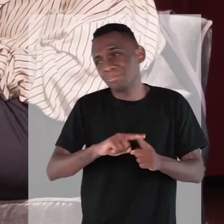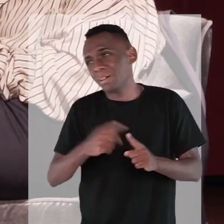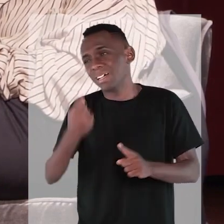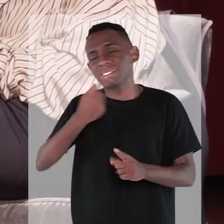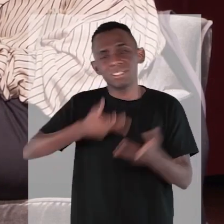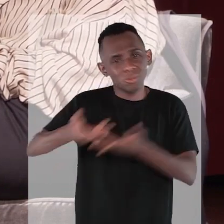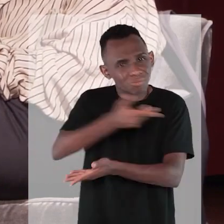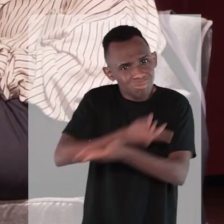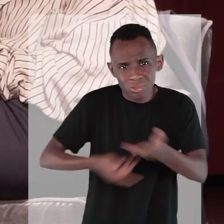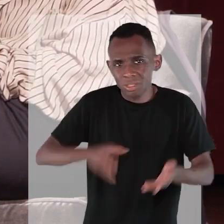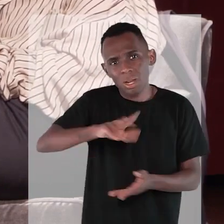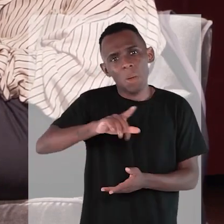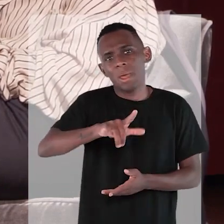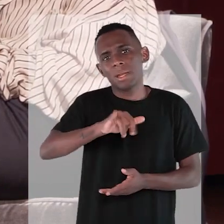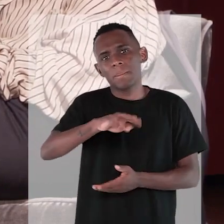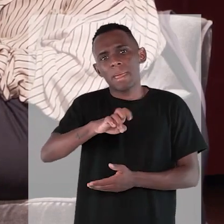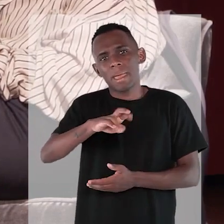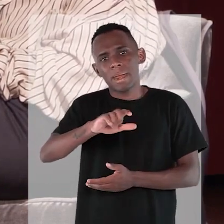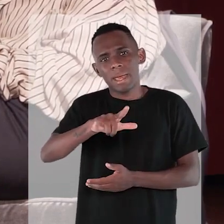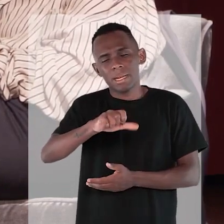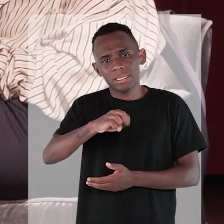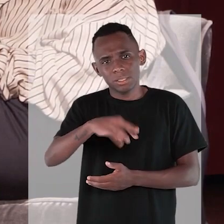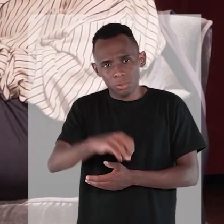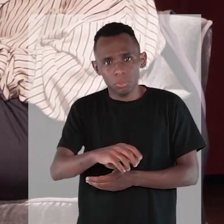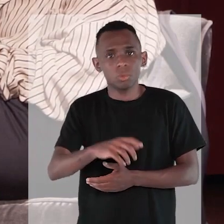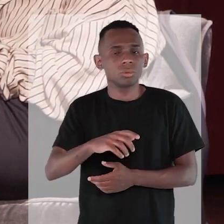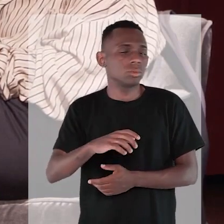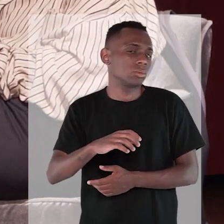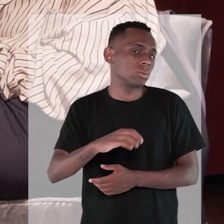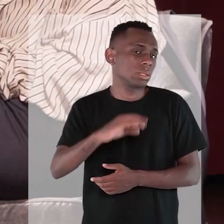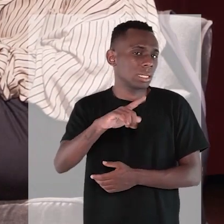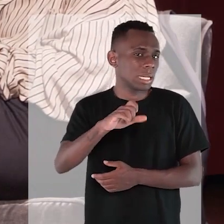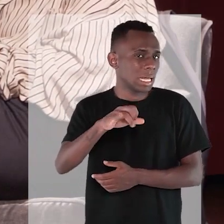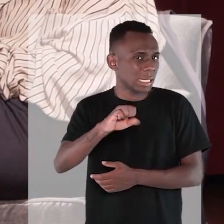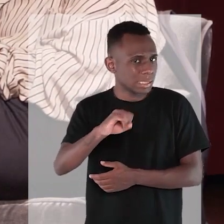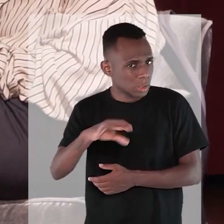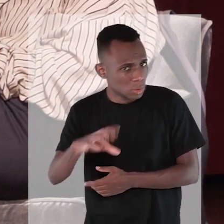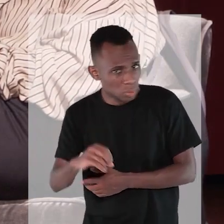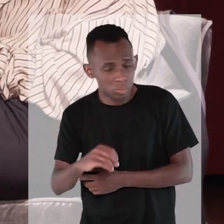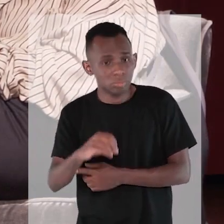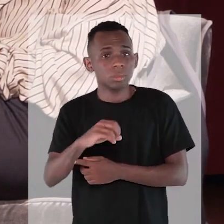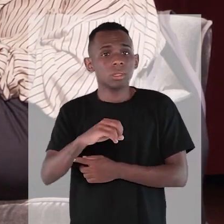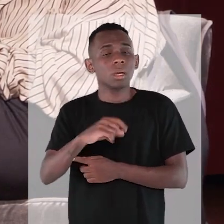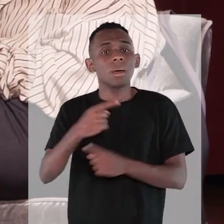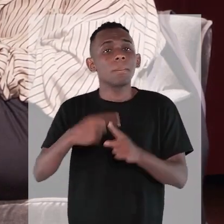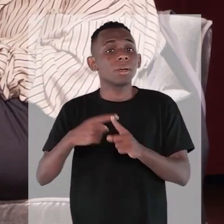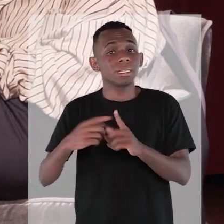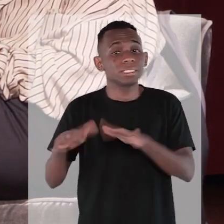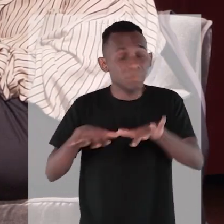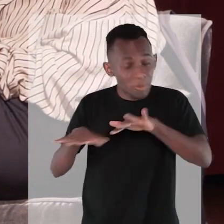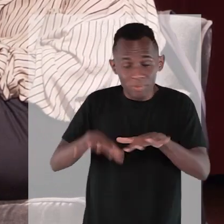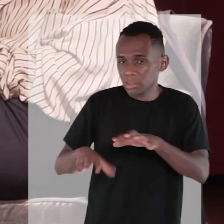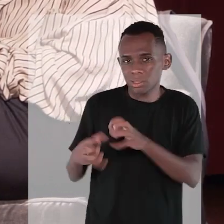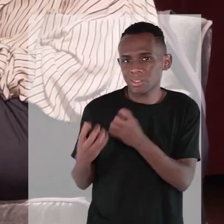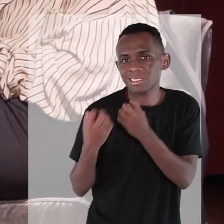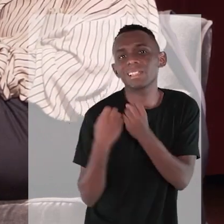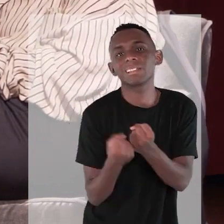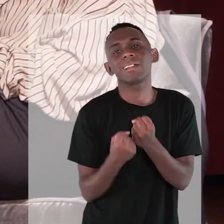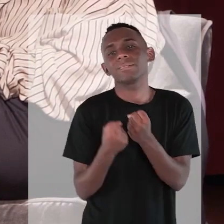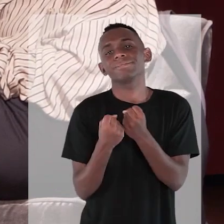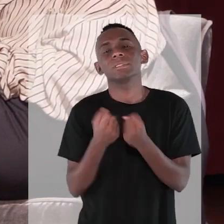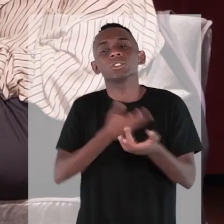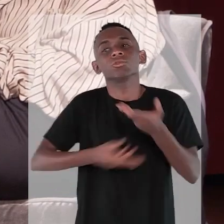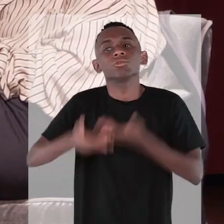liberalismo clássico. Né? Quer dizer, o liberalismo clássico nunca admitiria que nós pudéssemos curto-circuitar a